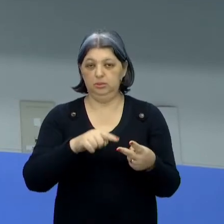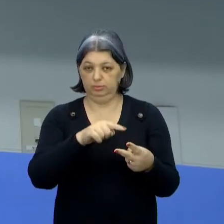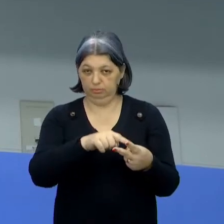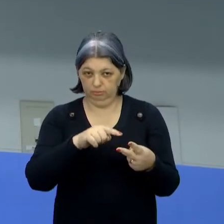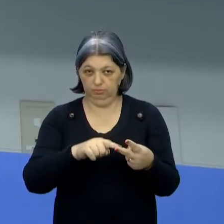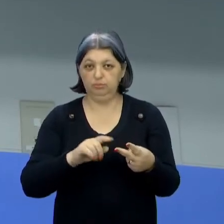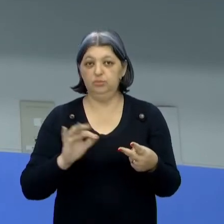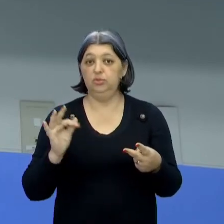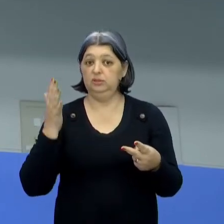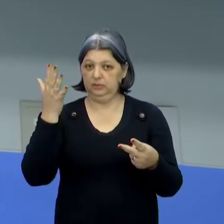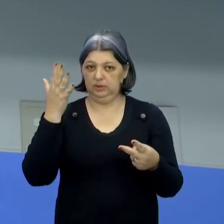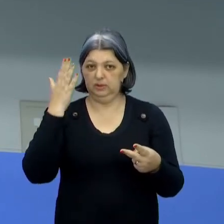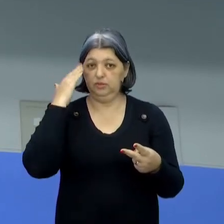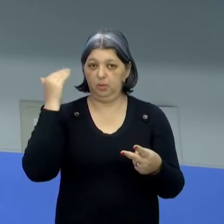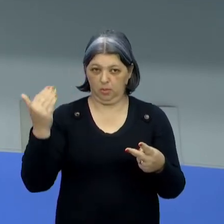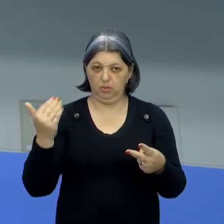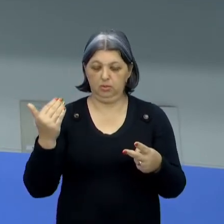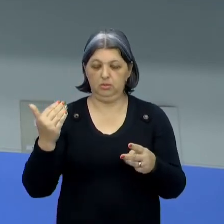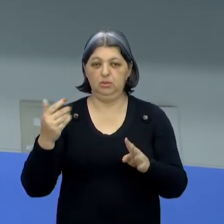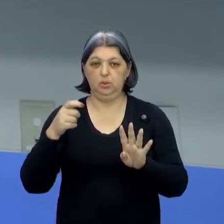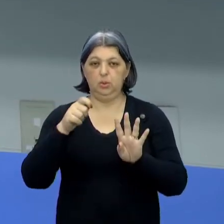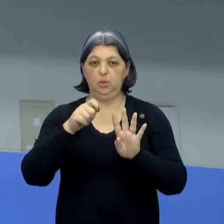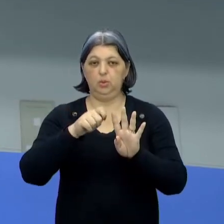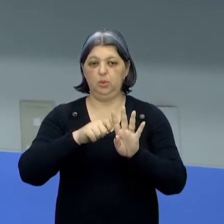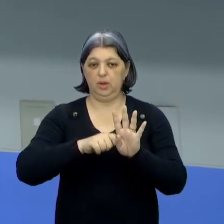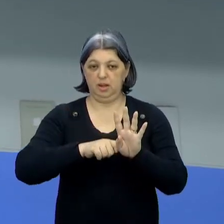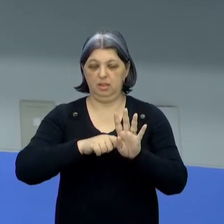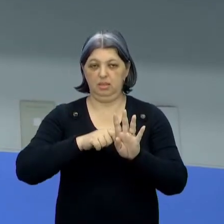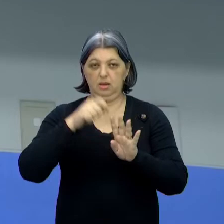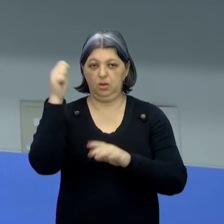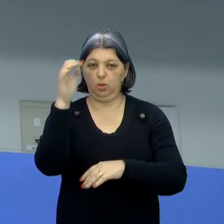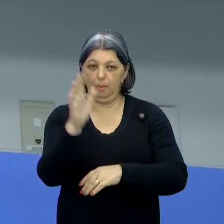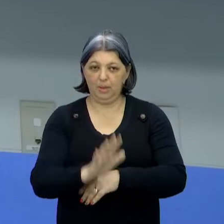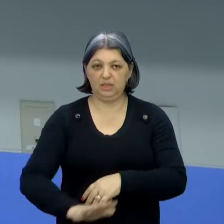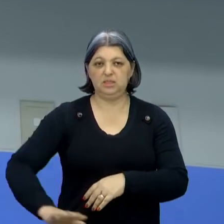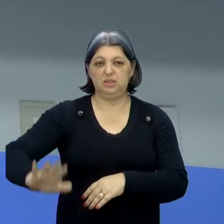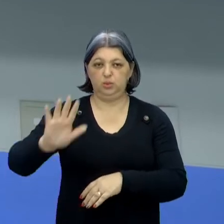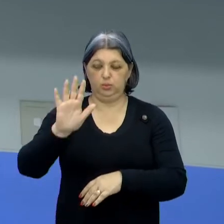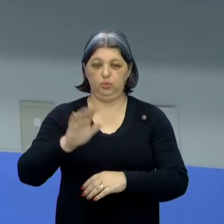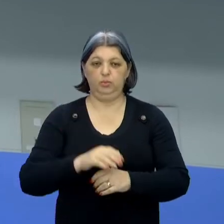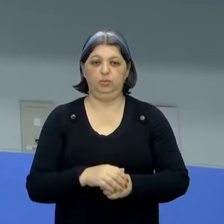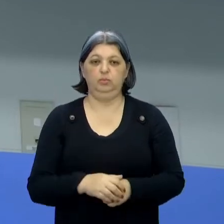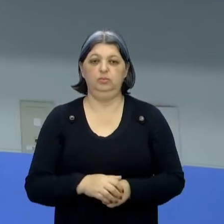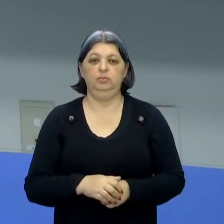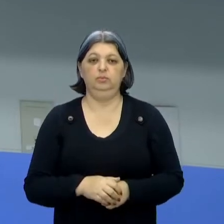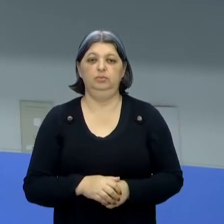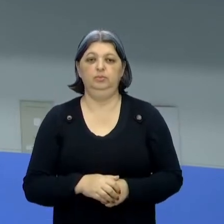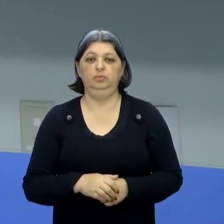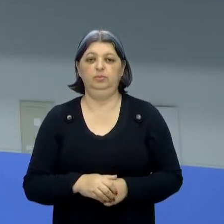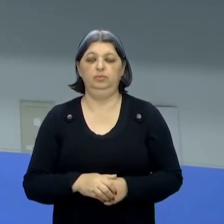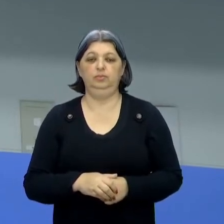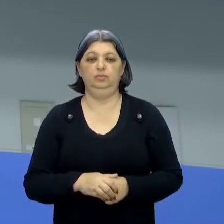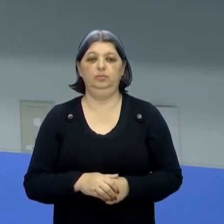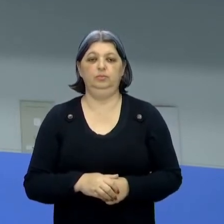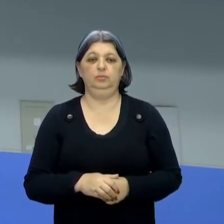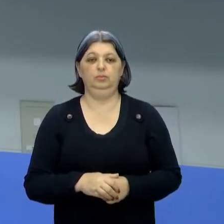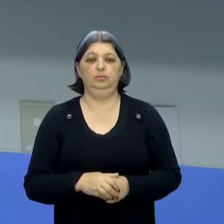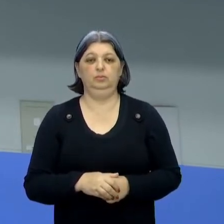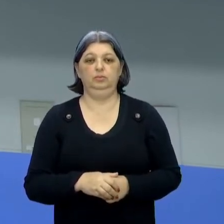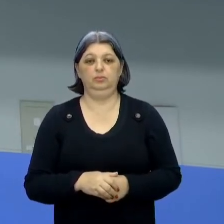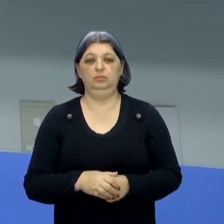calendário brasileiro. E aqui a apreciação que a gente vai fazer, ela é uma